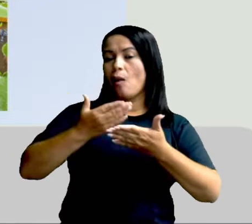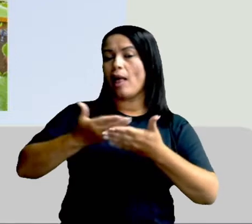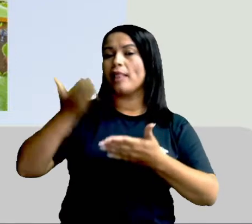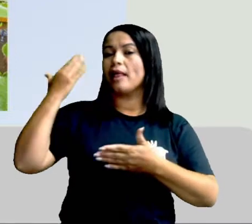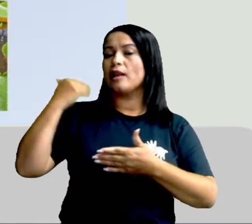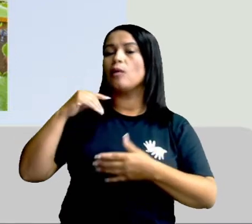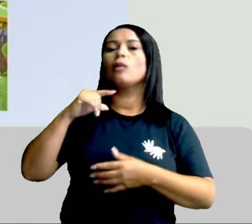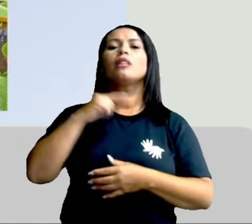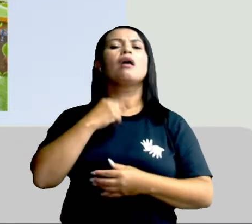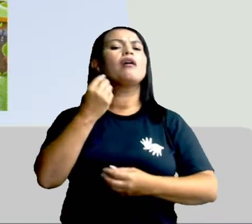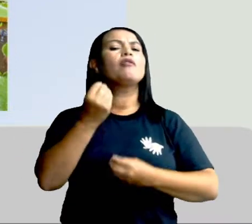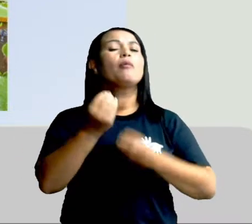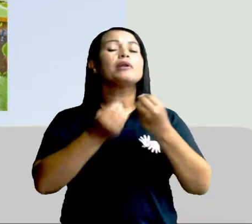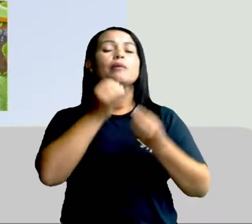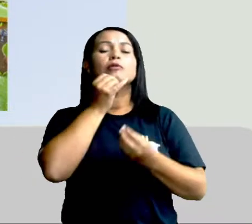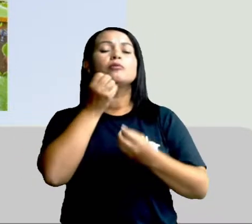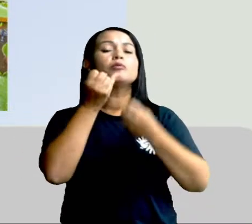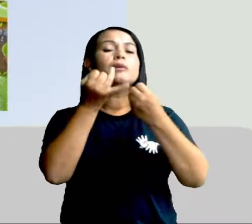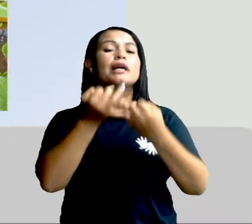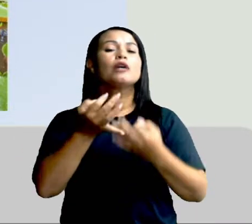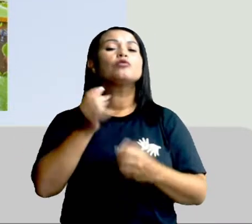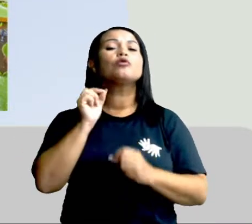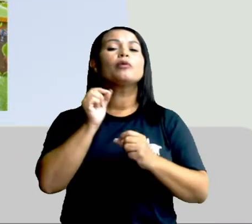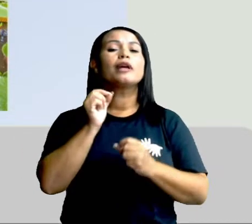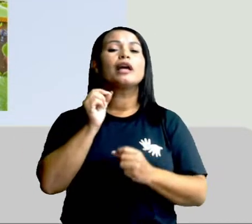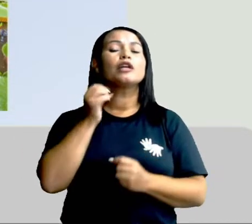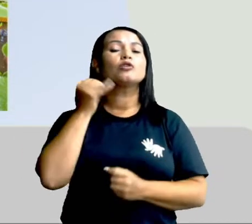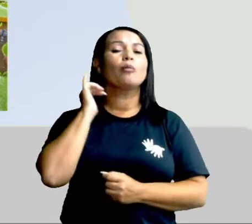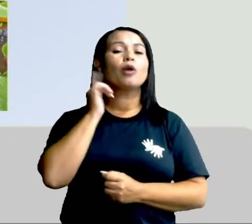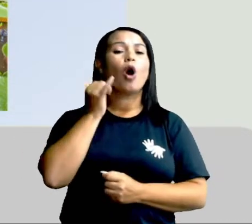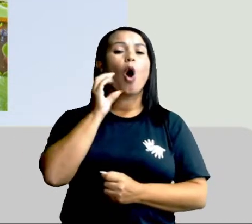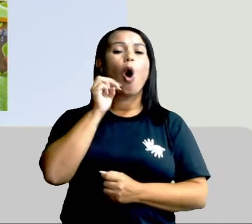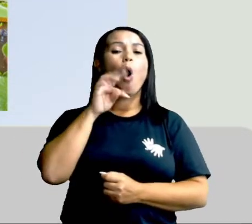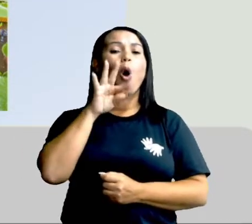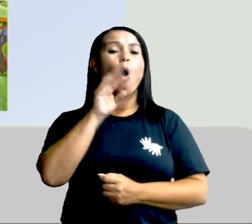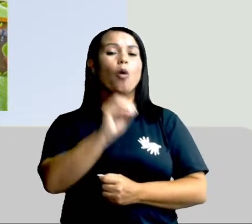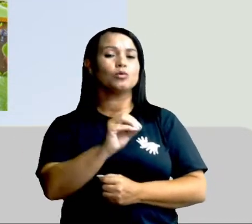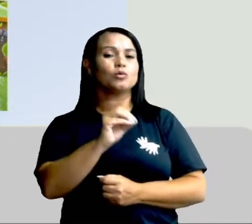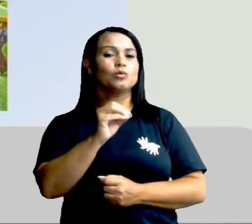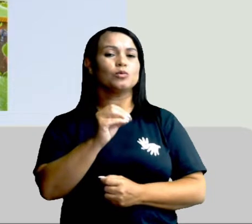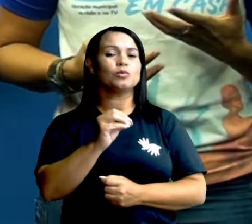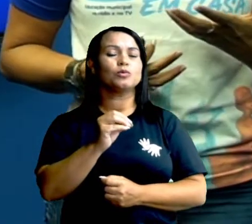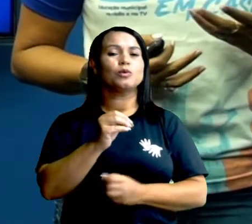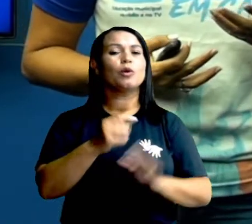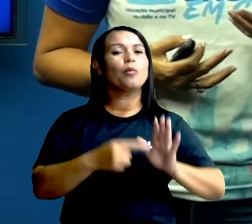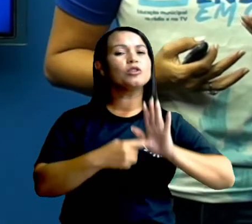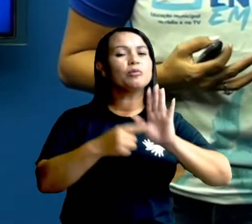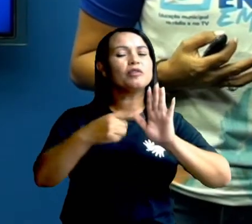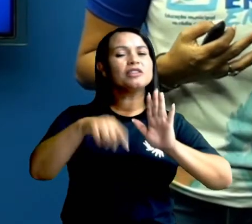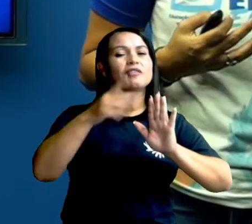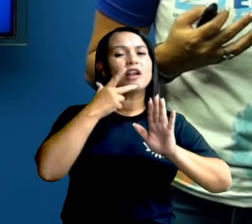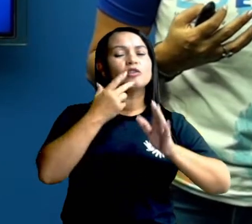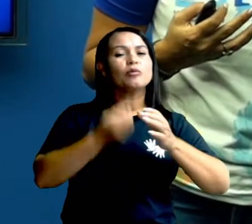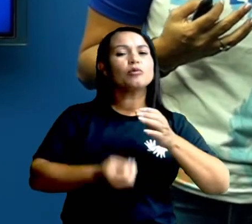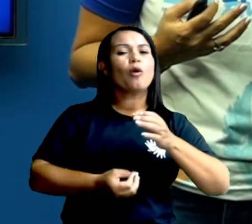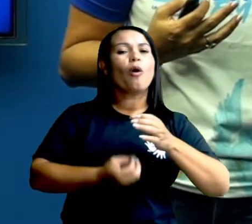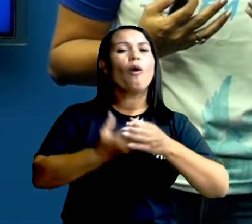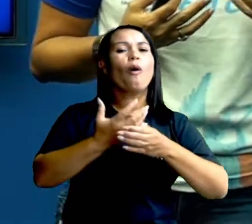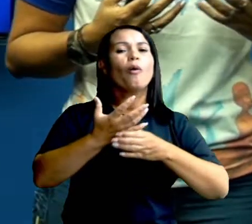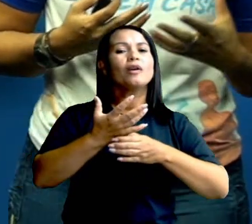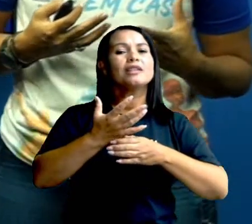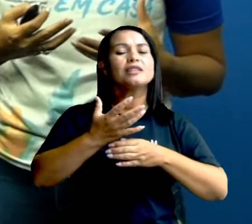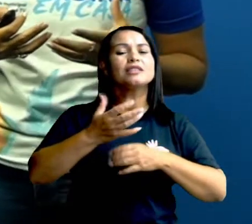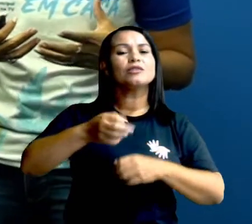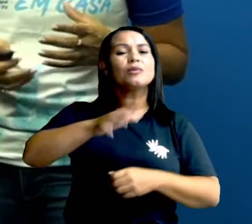anterior a gente falou sobre conto. E aí eu trouxe para vocês um conto sobre a origem do canto